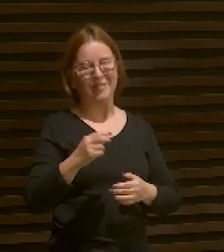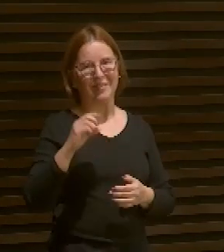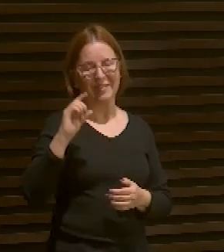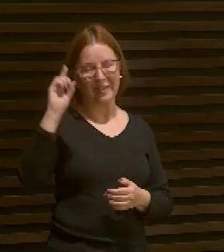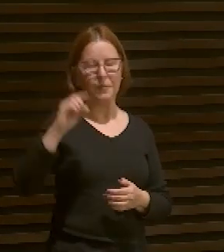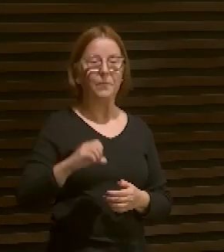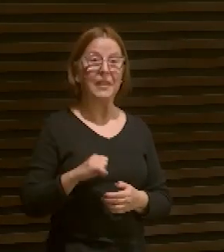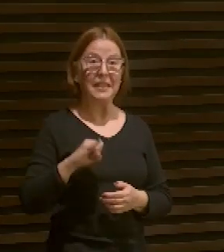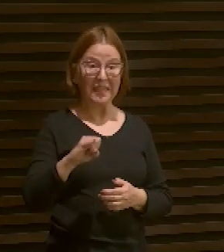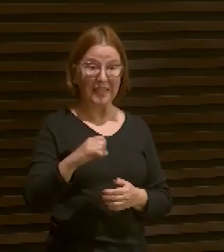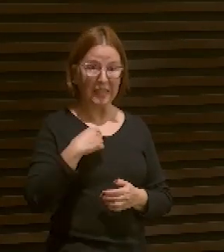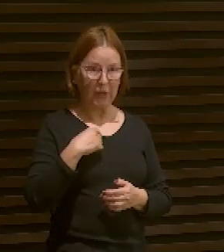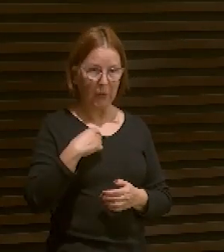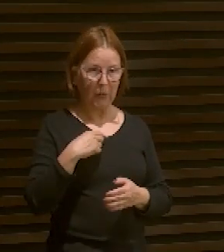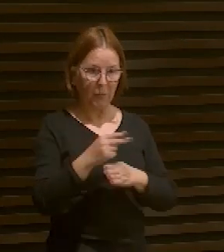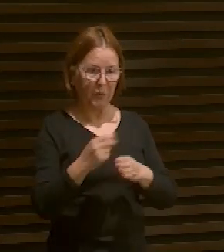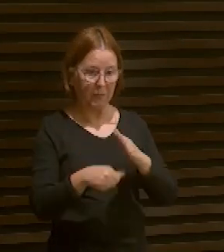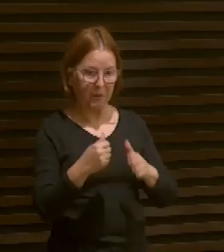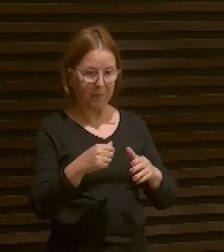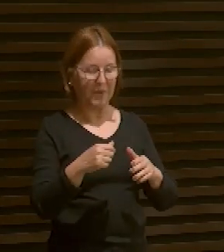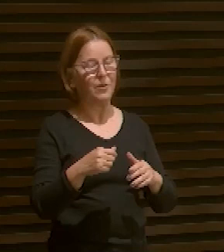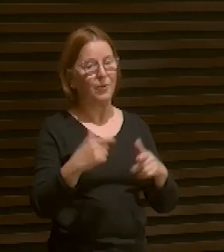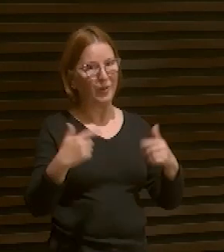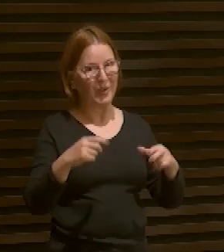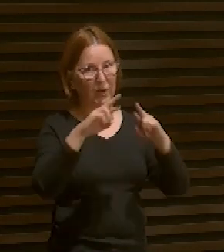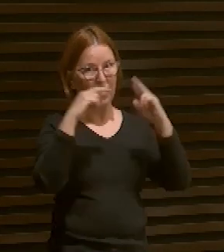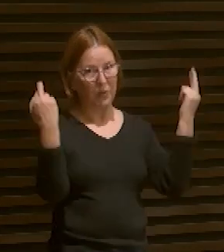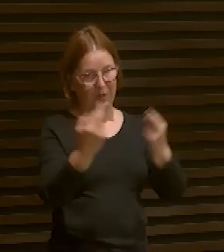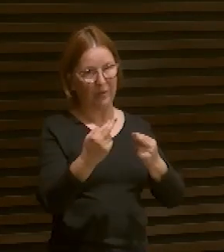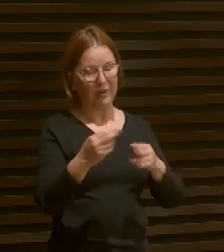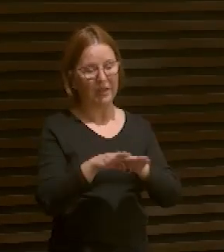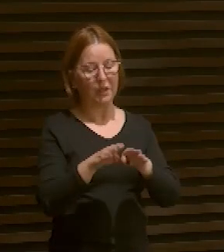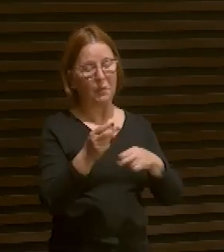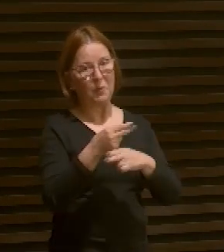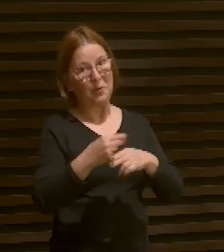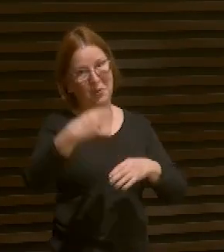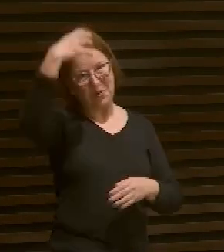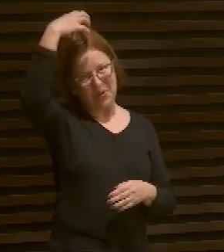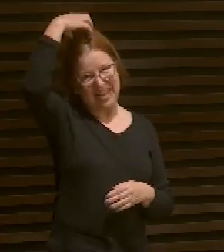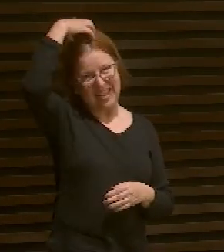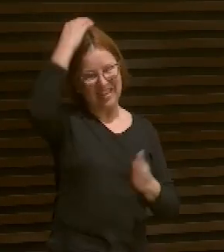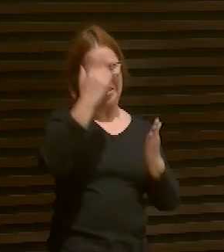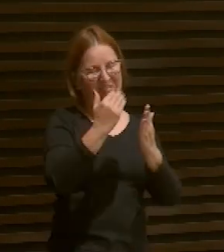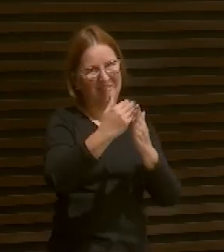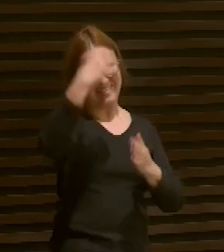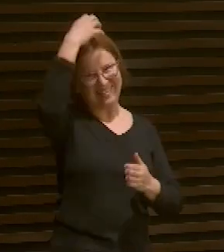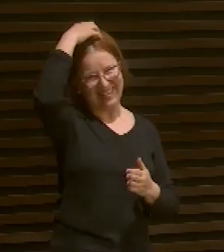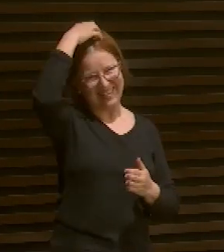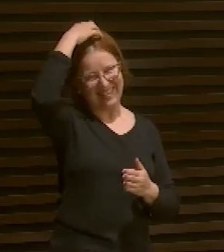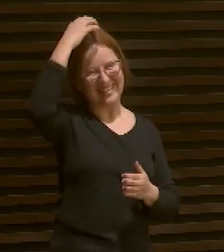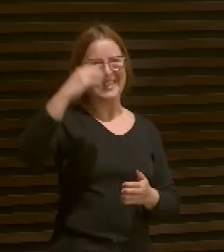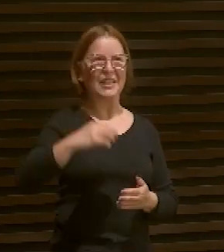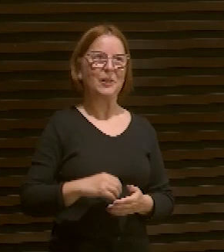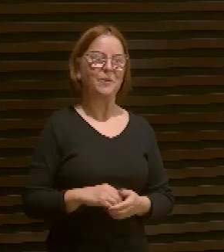Se eu busco em primeiro lugar o reino, eu busco também o Rei, que é o Rei desse reino, que é o Rei dos